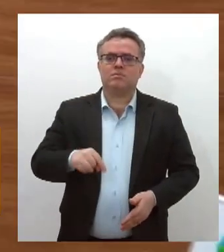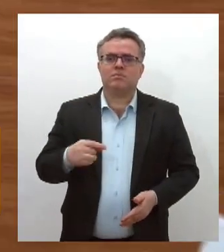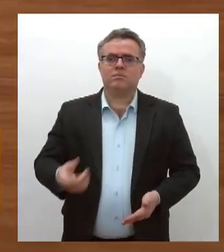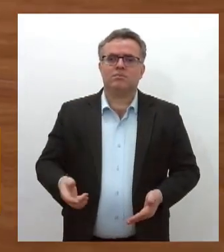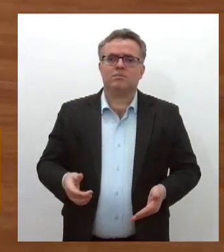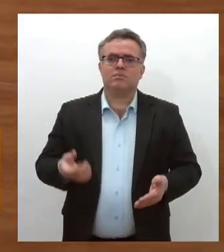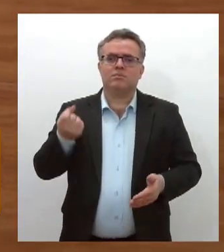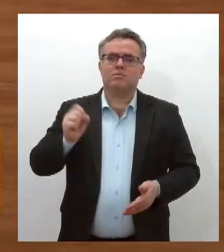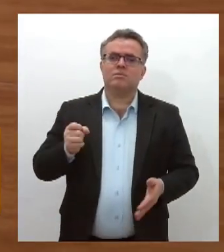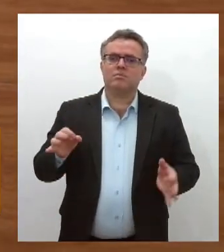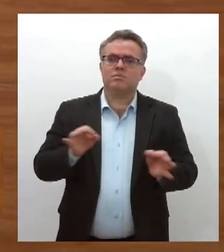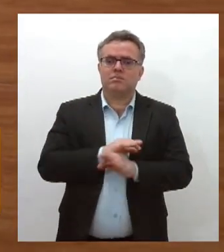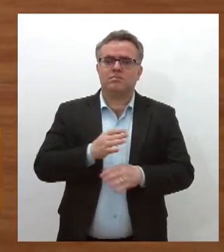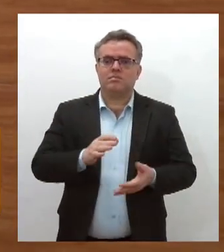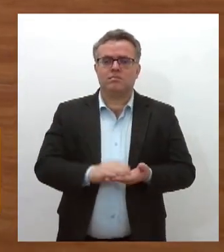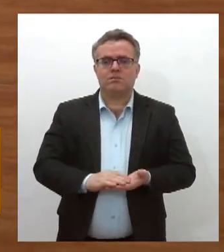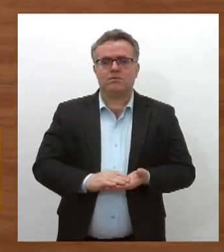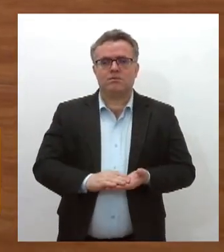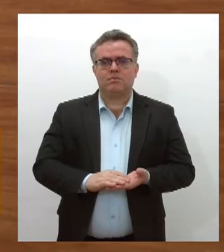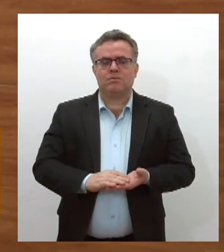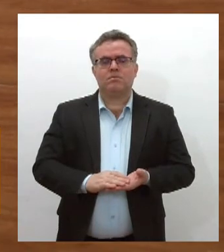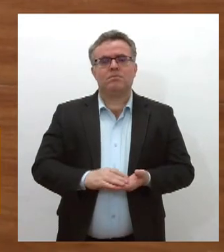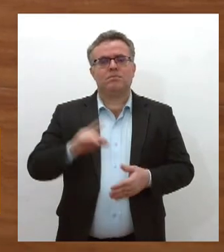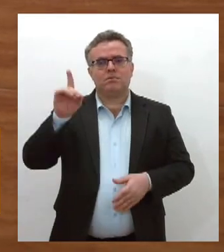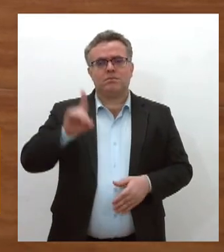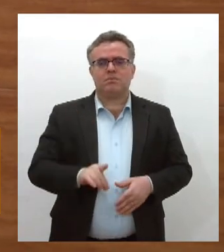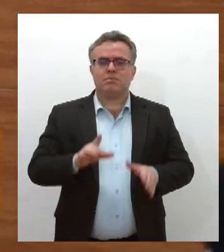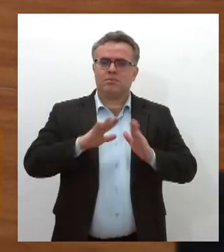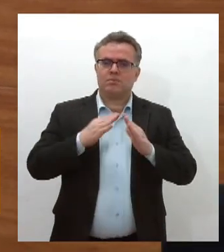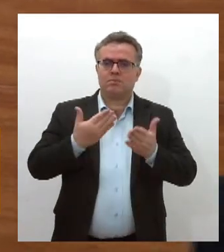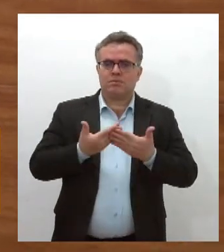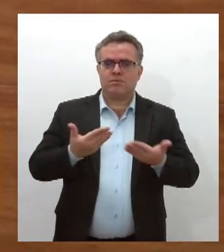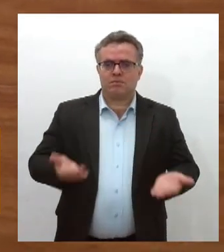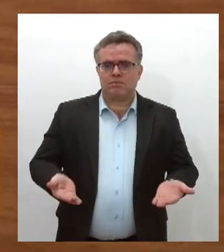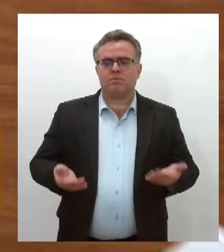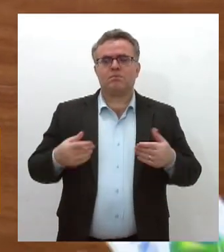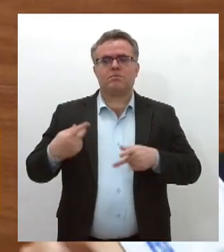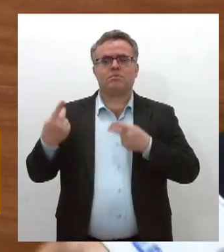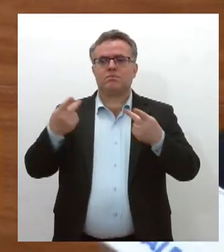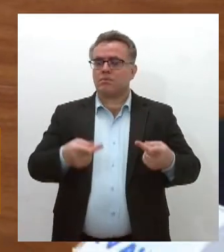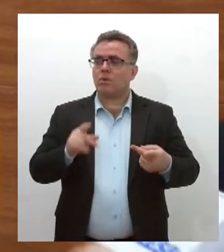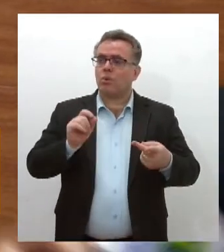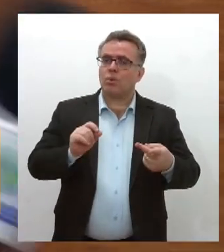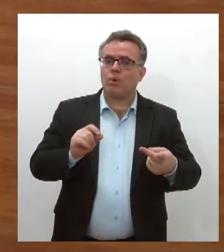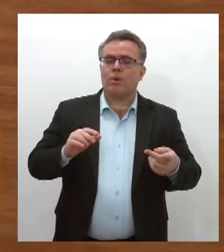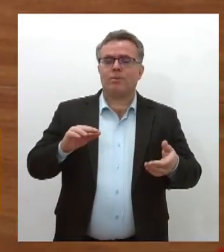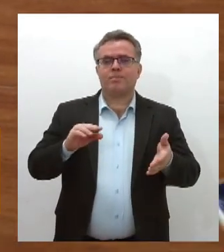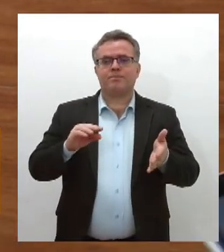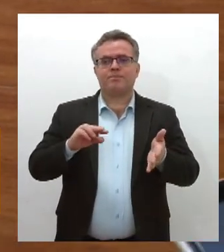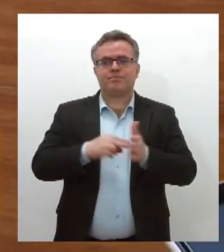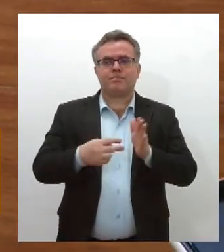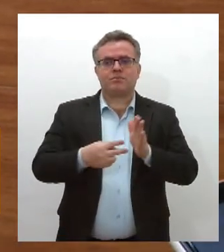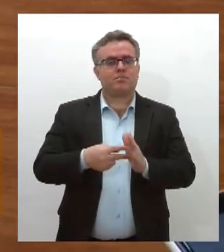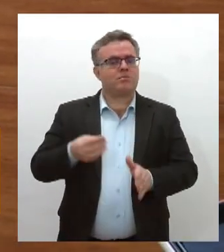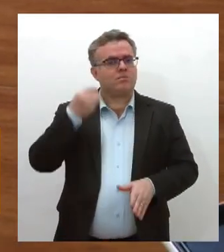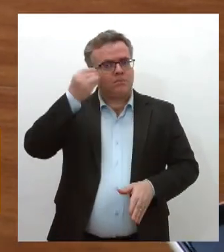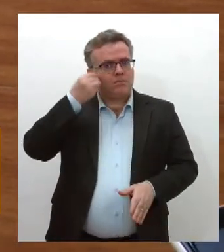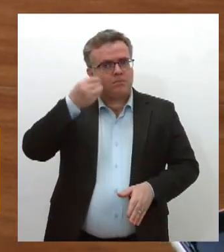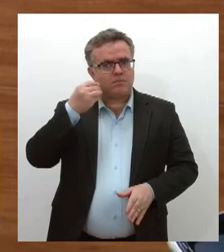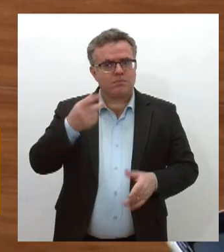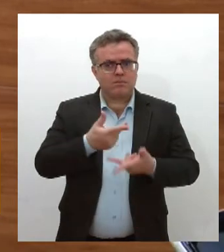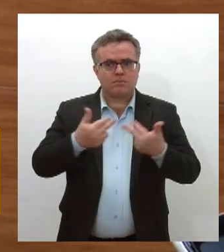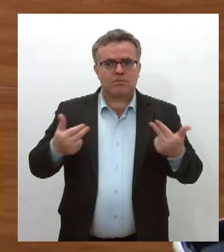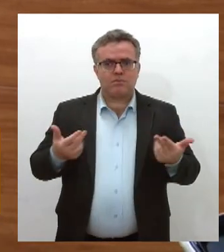Sergipe. Para o diretor da escola, a visita permite que os alunos vivenciem muito do que é tratado em sala de aula. É